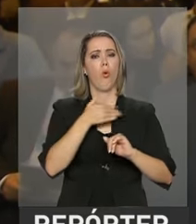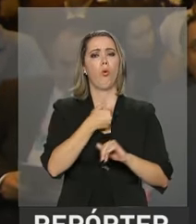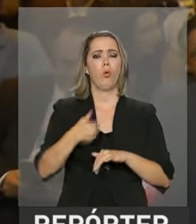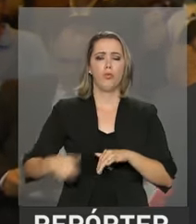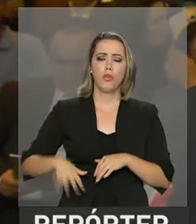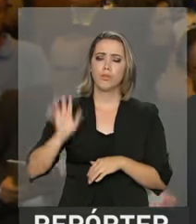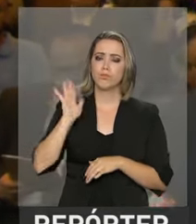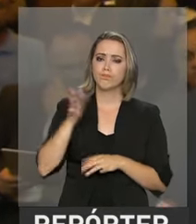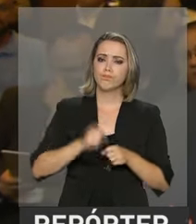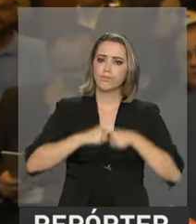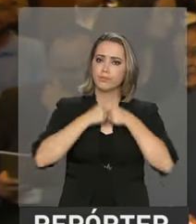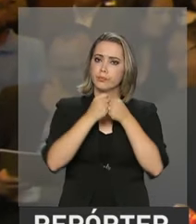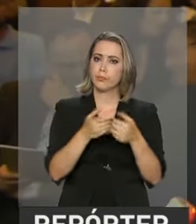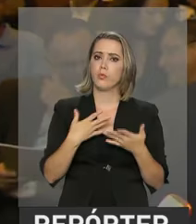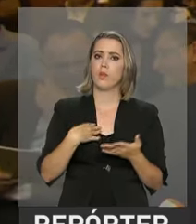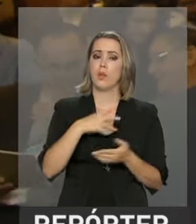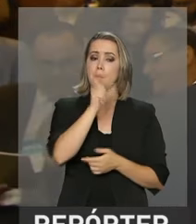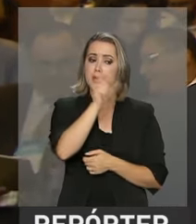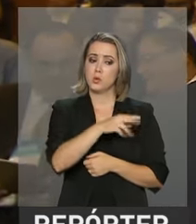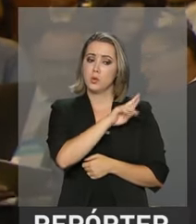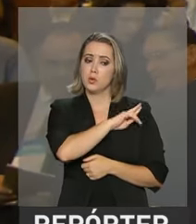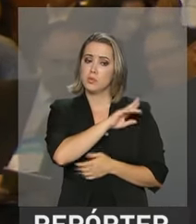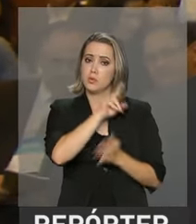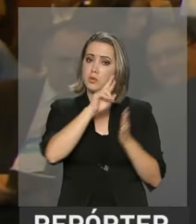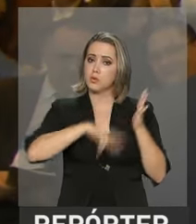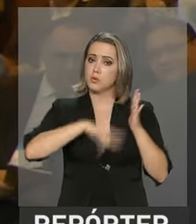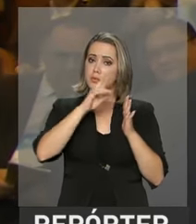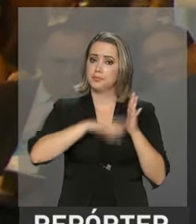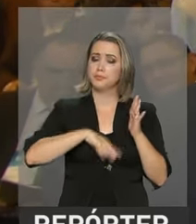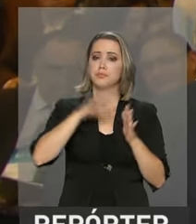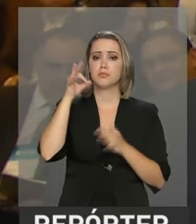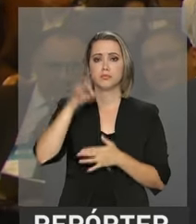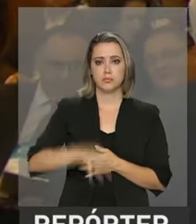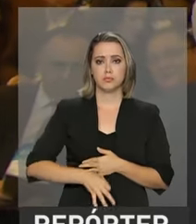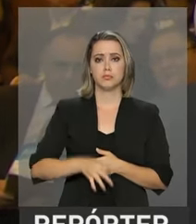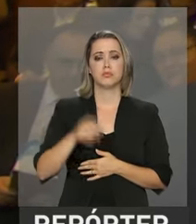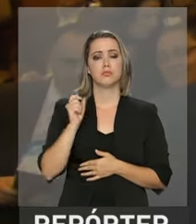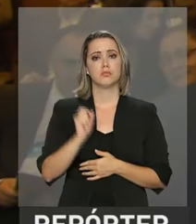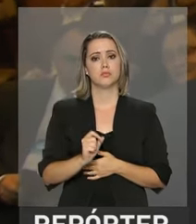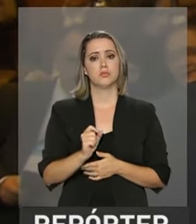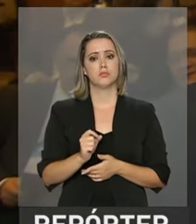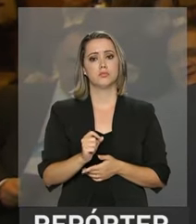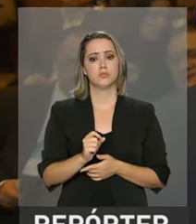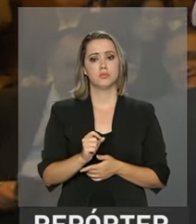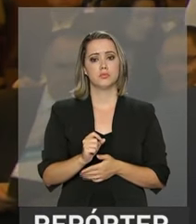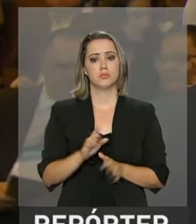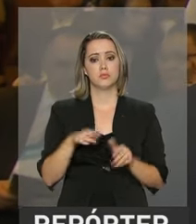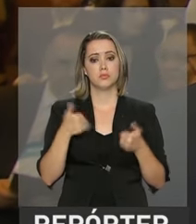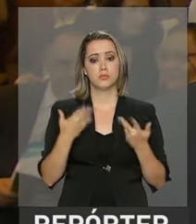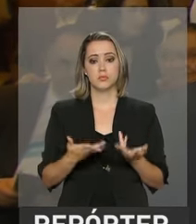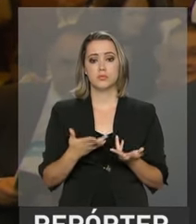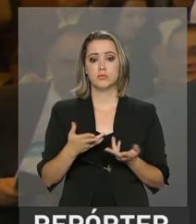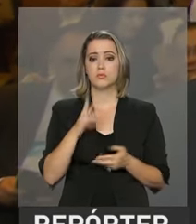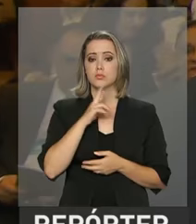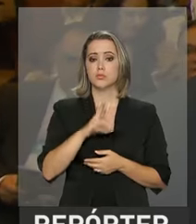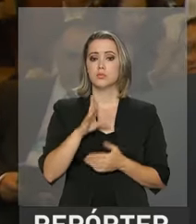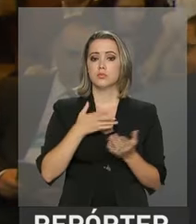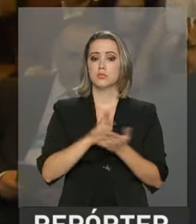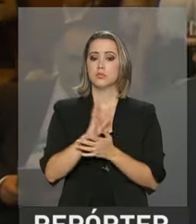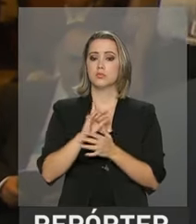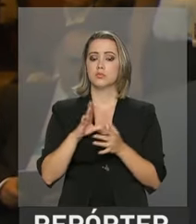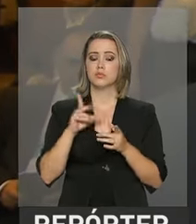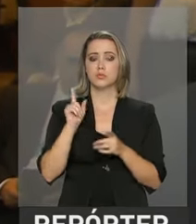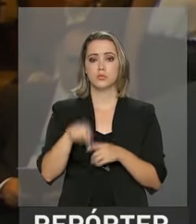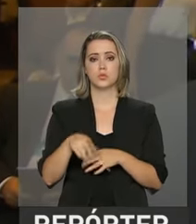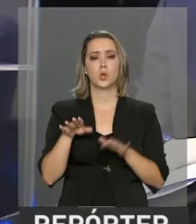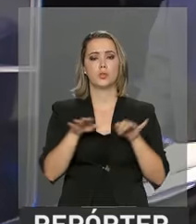esforço o relator fez um trabalho muito diligente muito dedicado e o resultado que saiu é um